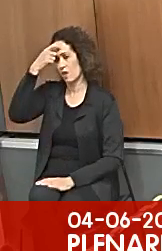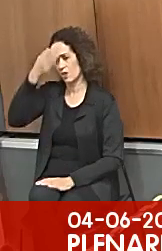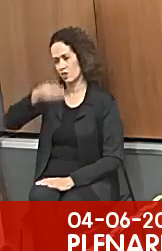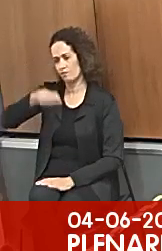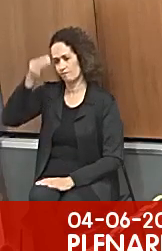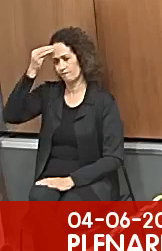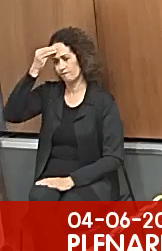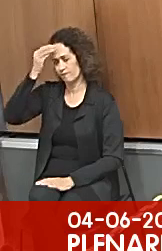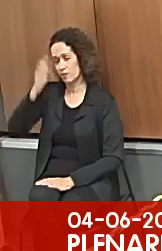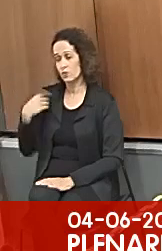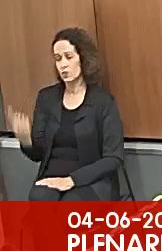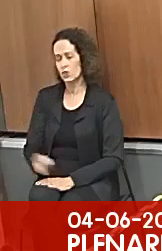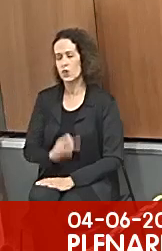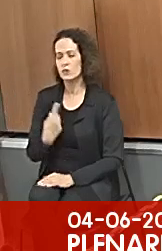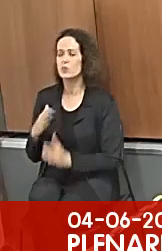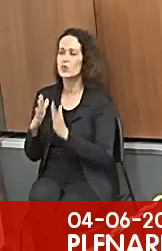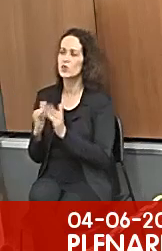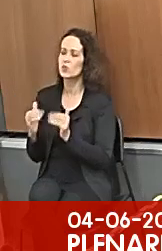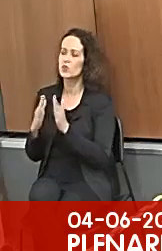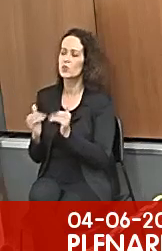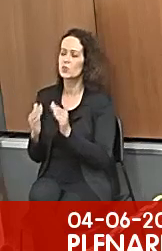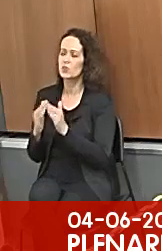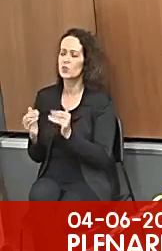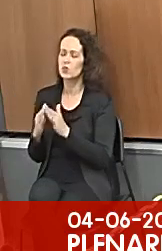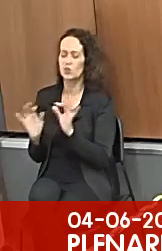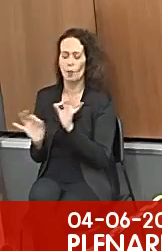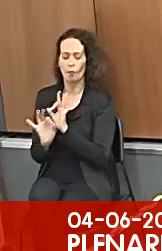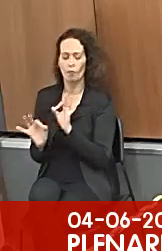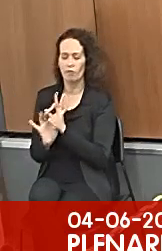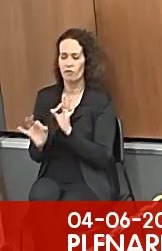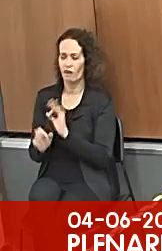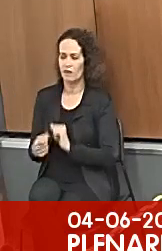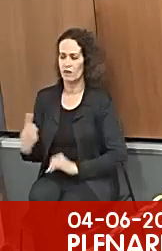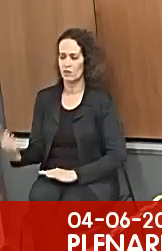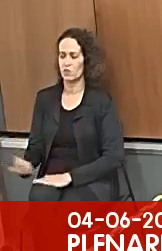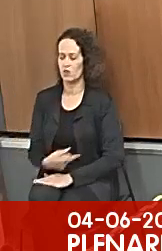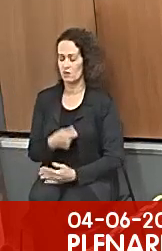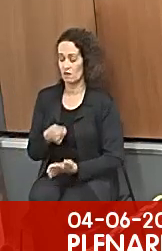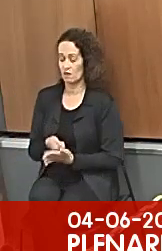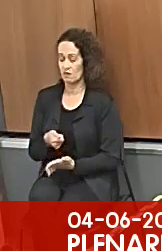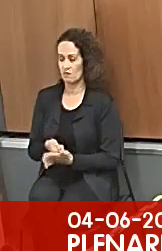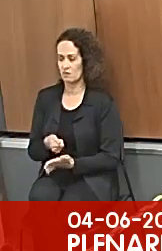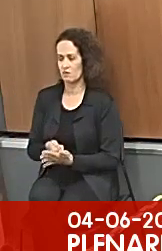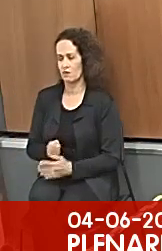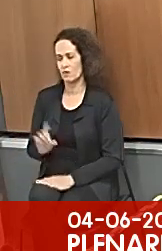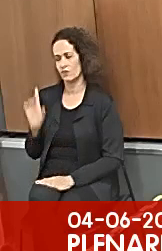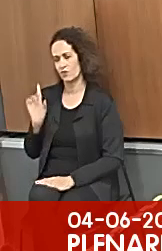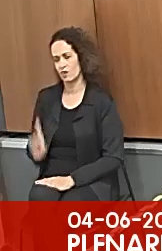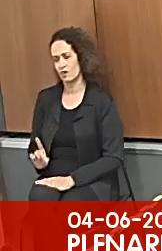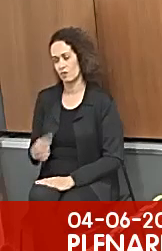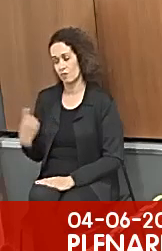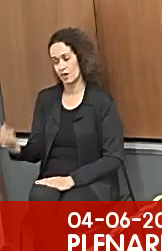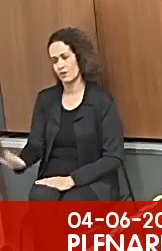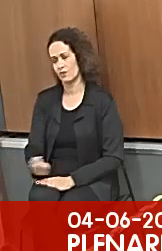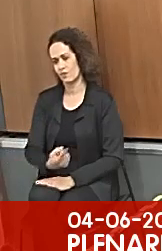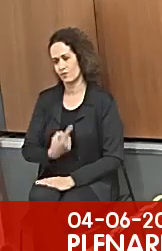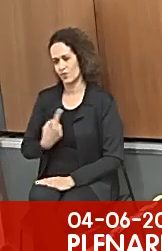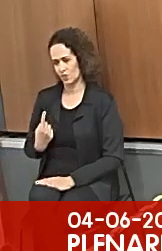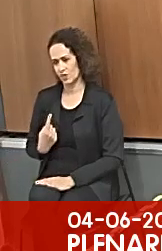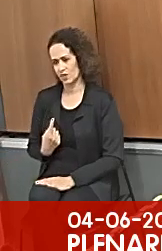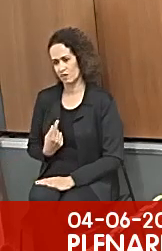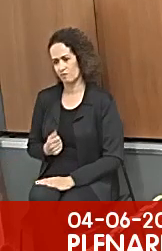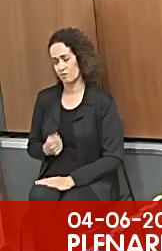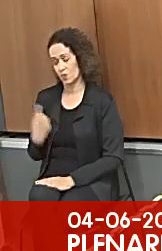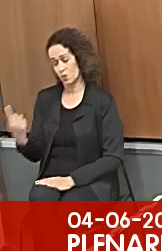temos que pedir nada, nós temos que exigir um direito para nós. E quando eu falo nós, eu falo enquanto